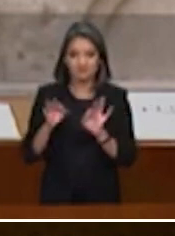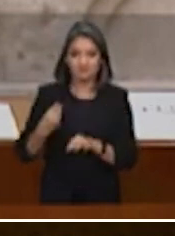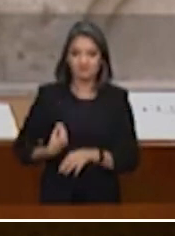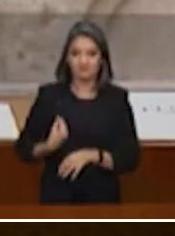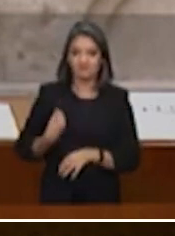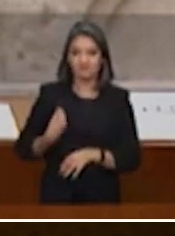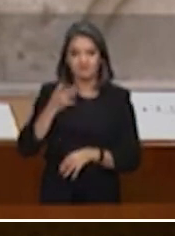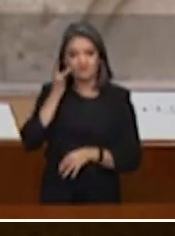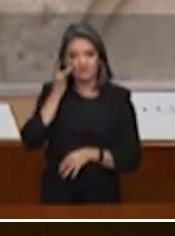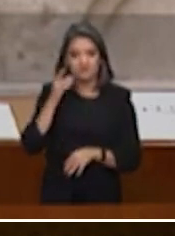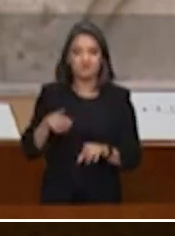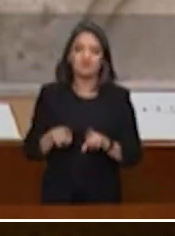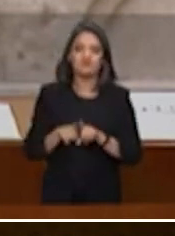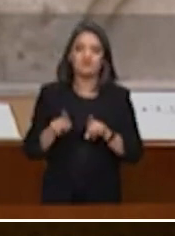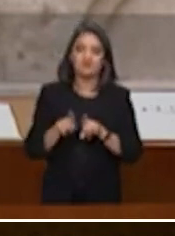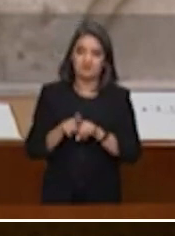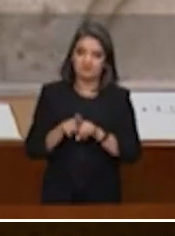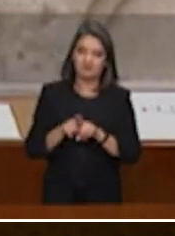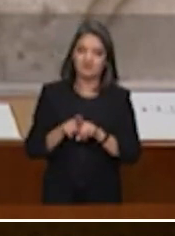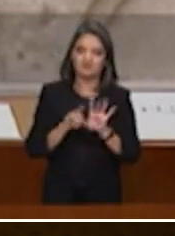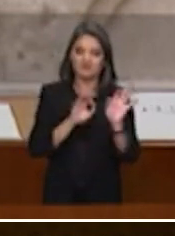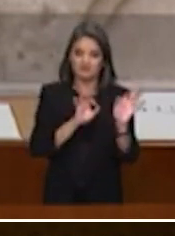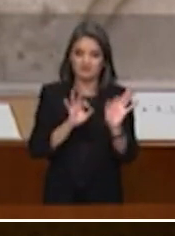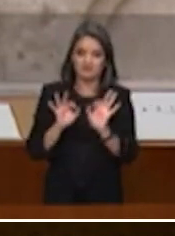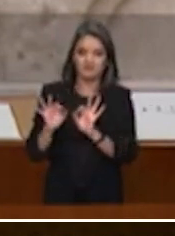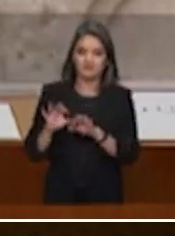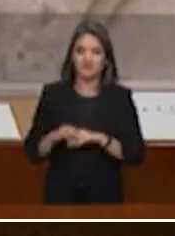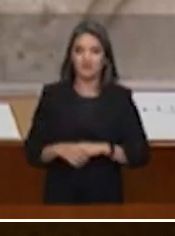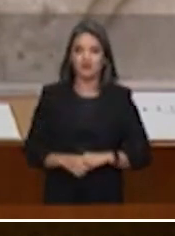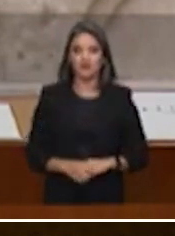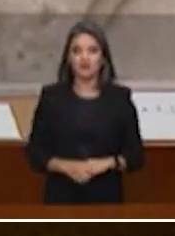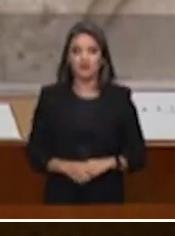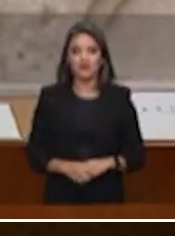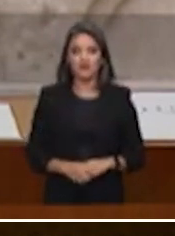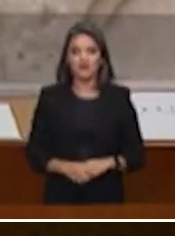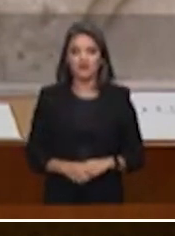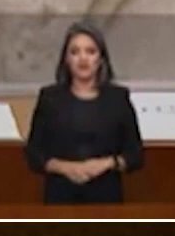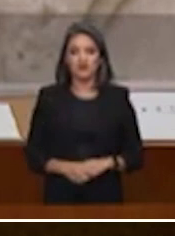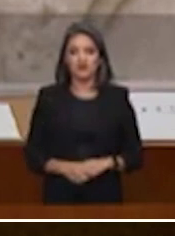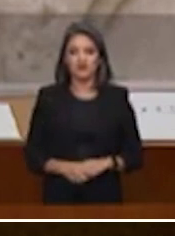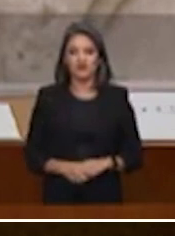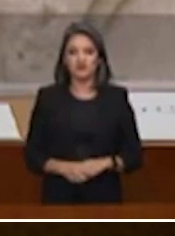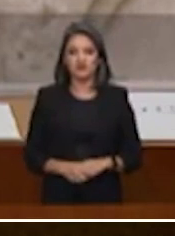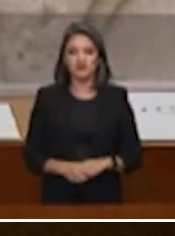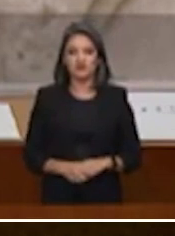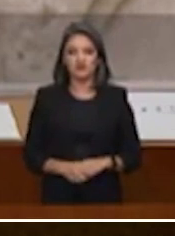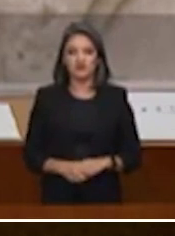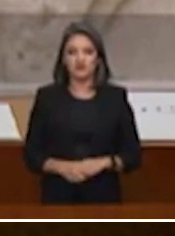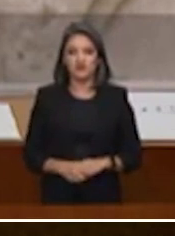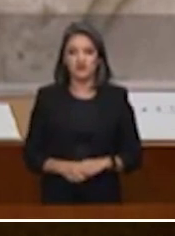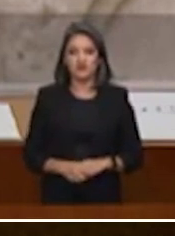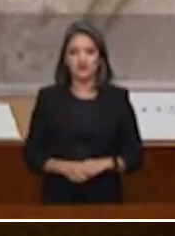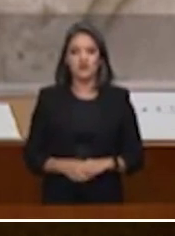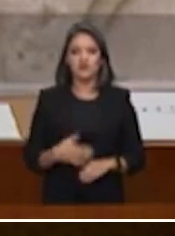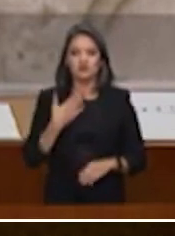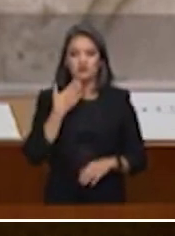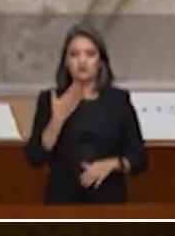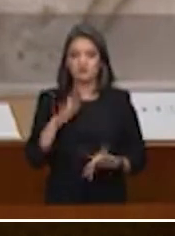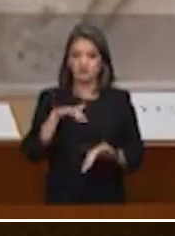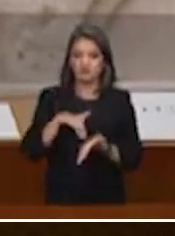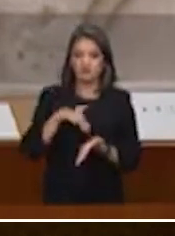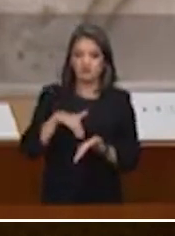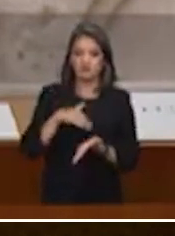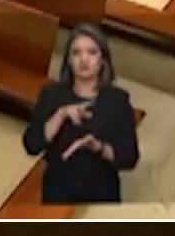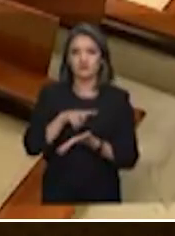falar olha tem um ponto Positivo né os 90 dias mas também faz com que seja liberados alguns processos que foram pedido de vista